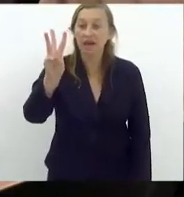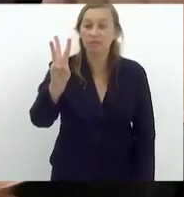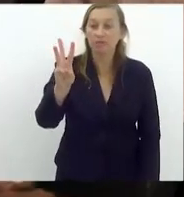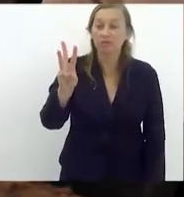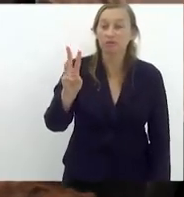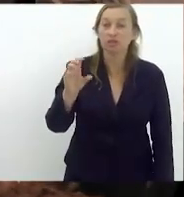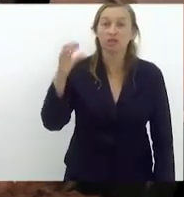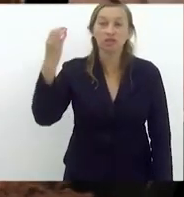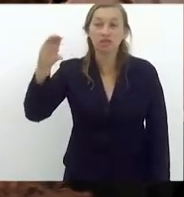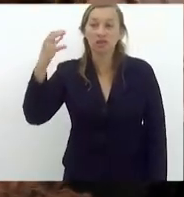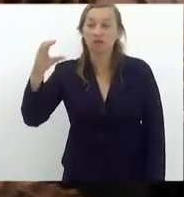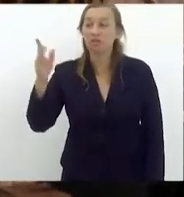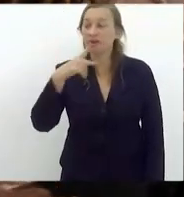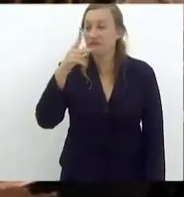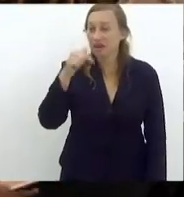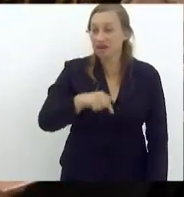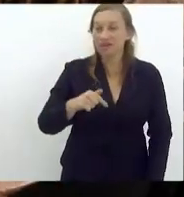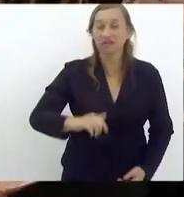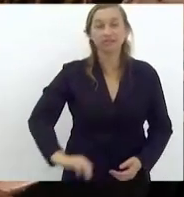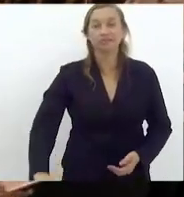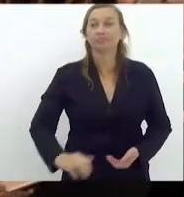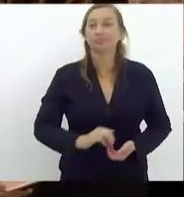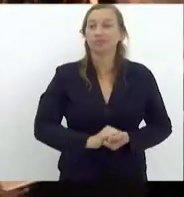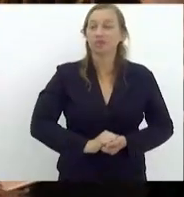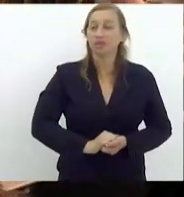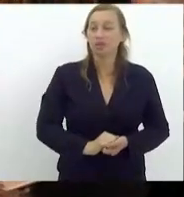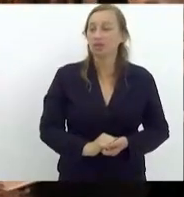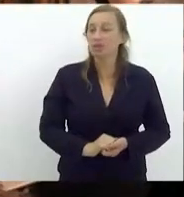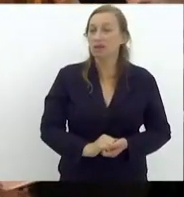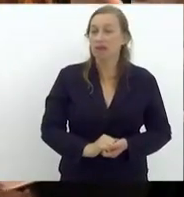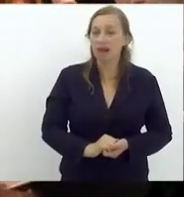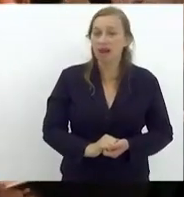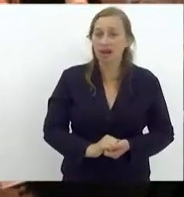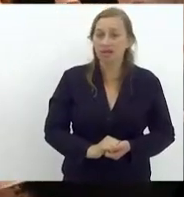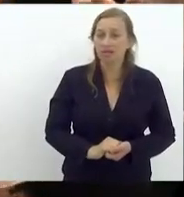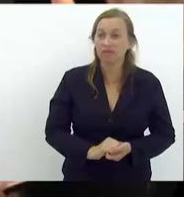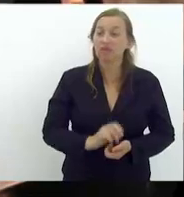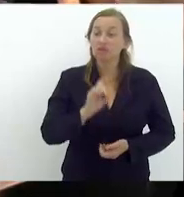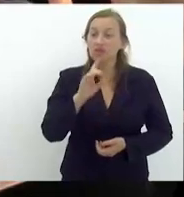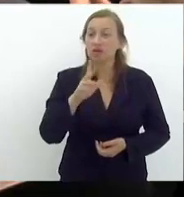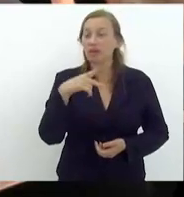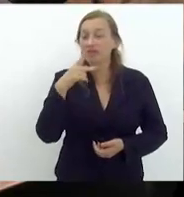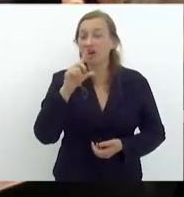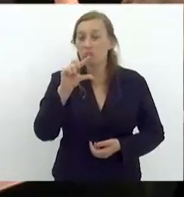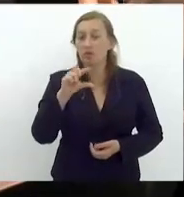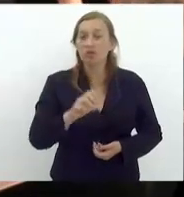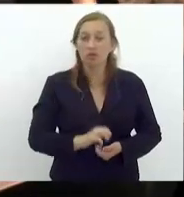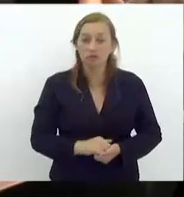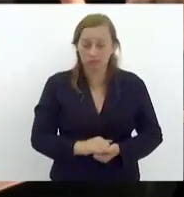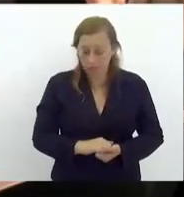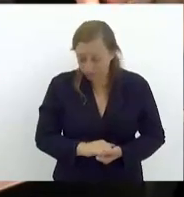para dar uma palavrinha para dar um salve aqui rapidinho é só para dar um salve